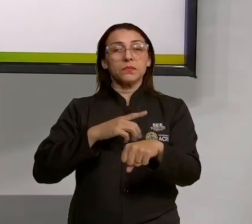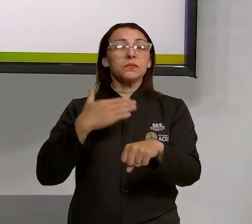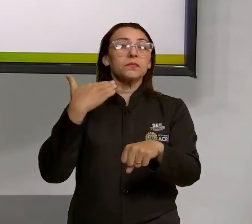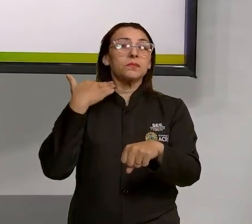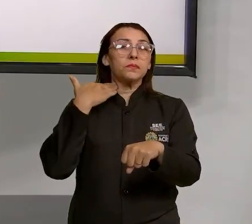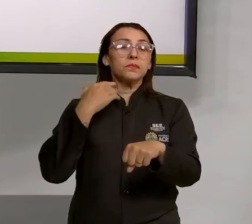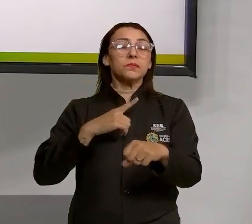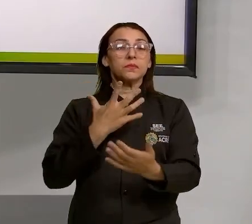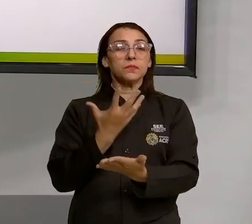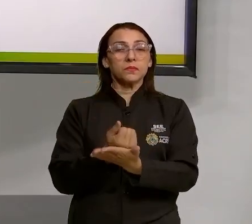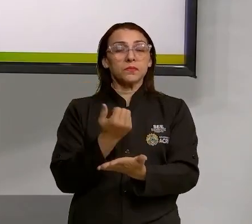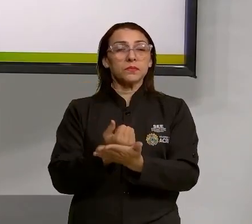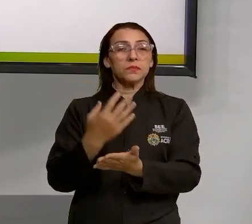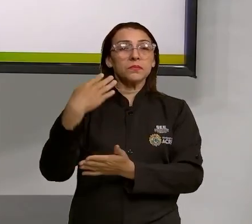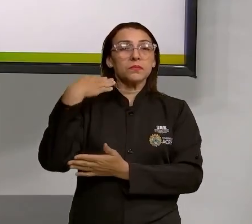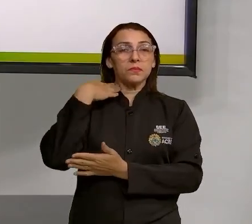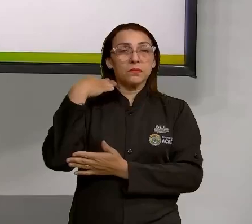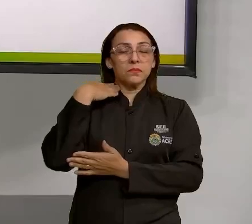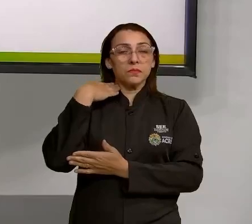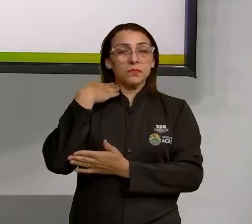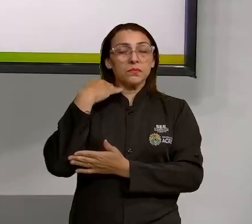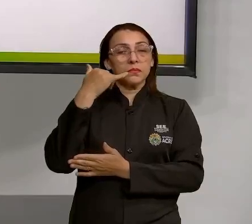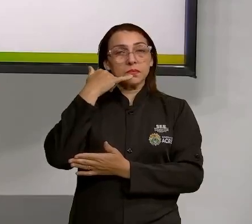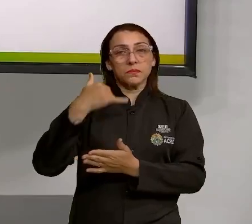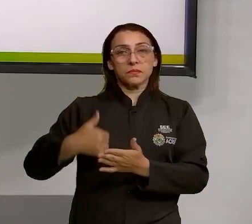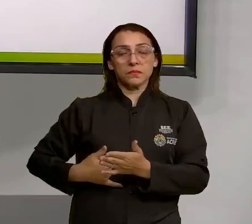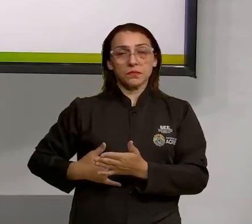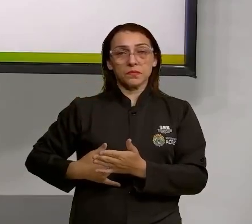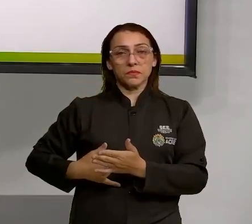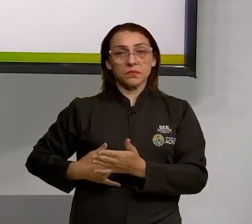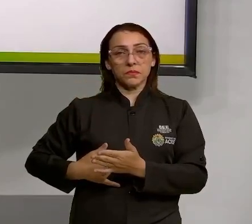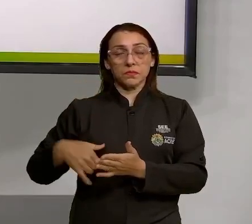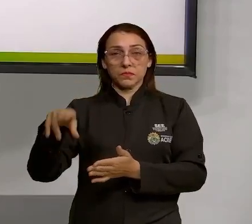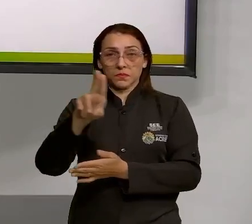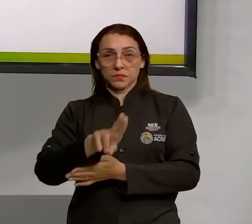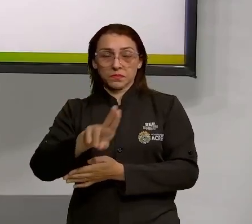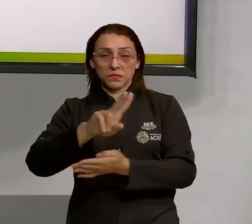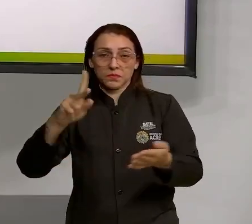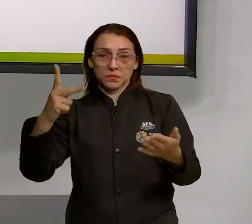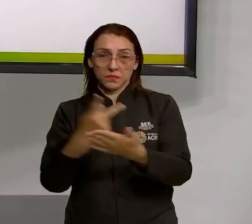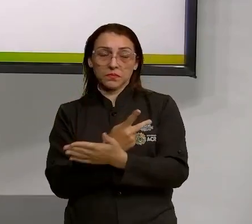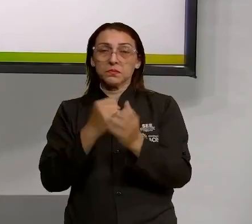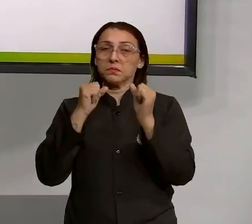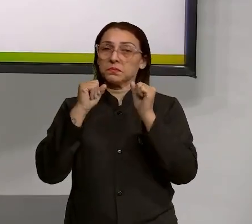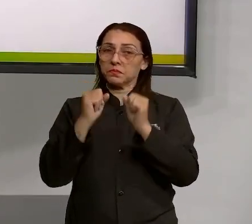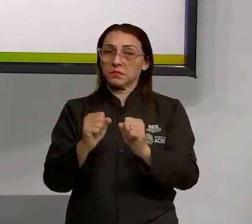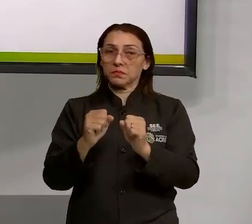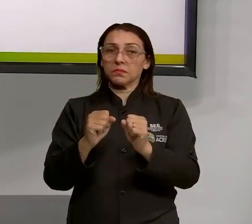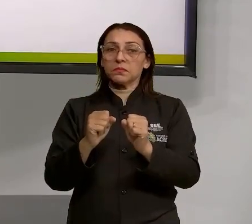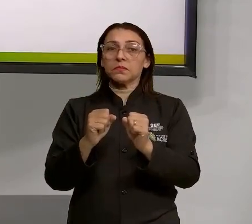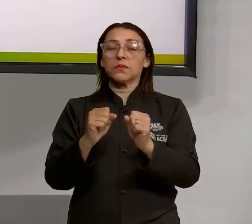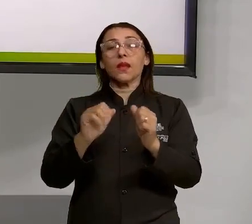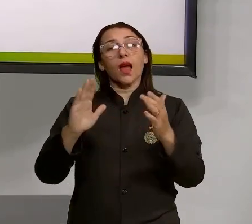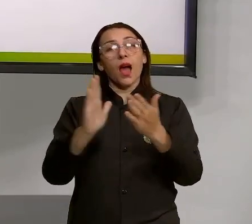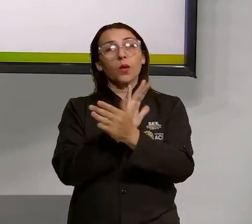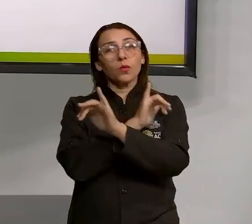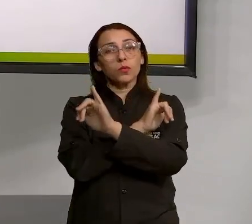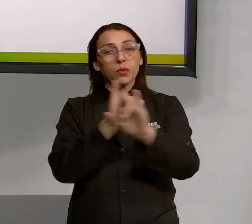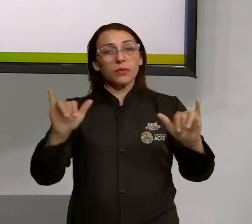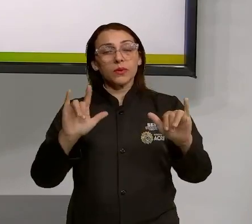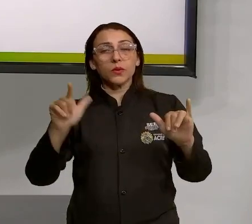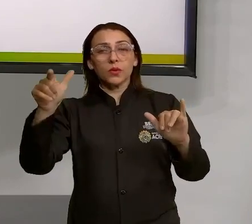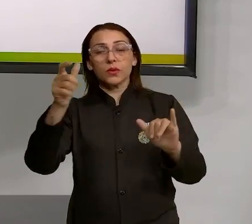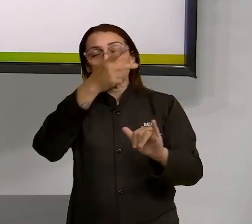um aplicativo do banco no aparelho celular. O uso inadequado pode deixar vazar alguma informação que